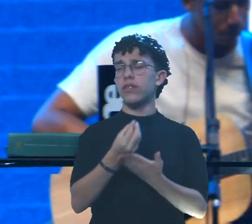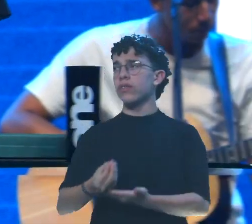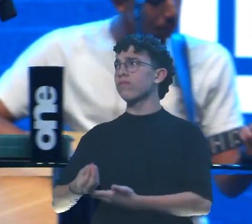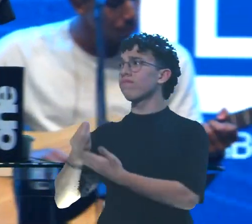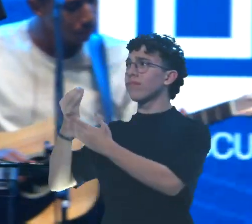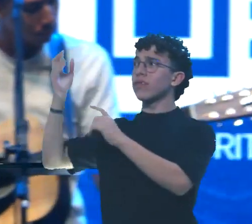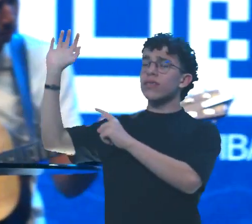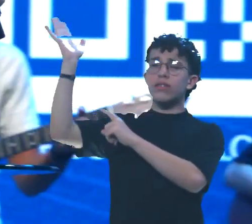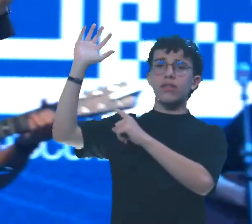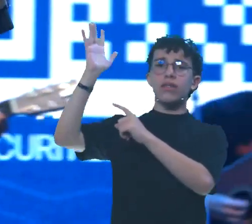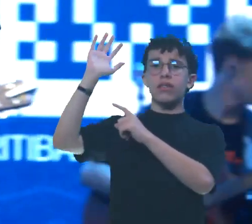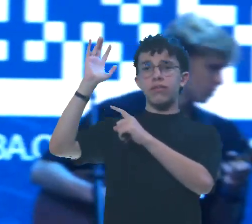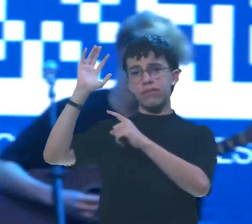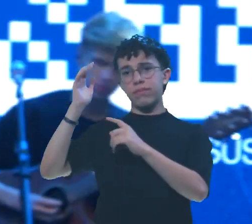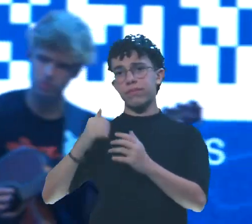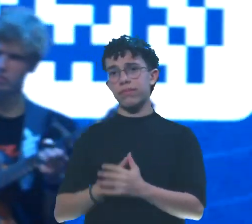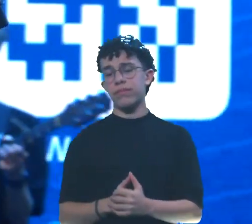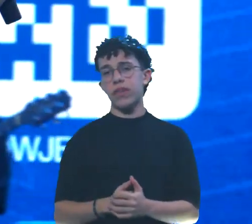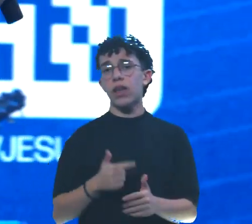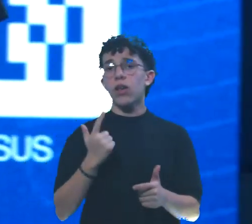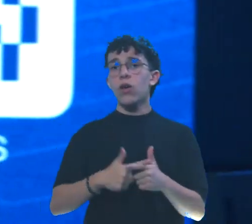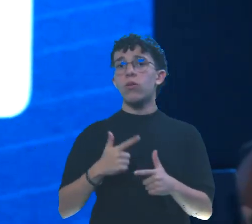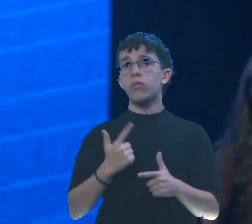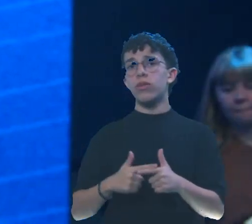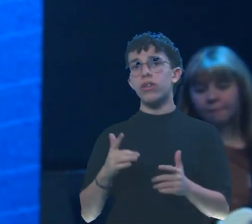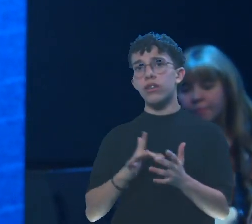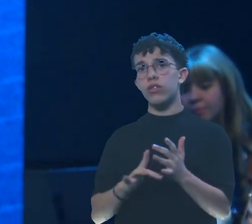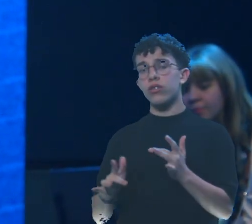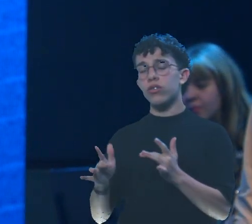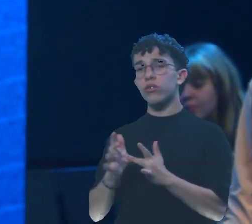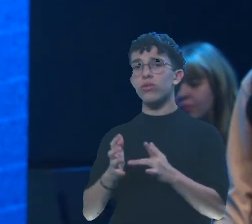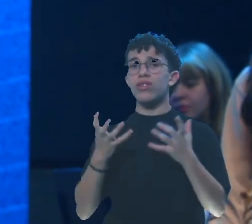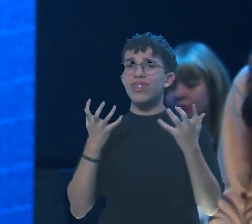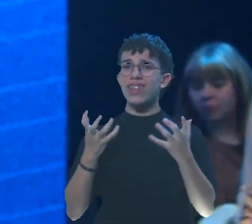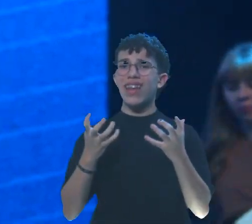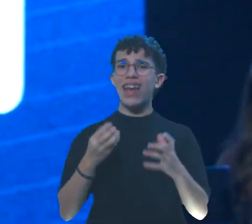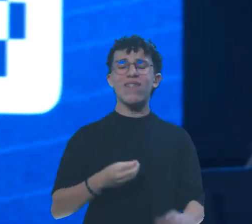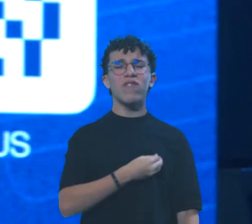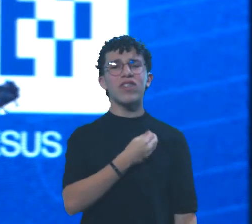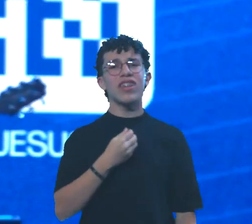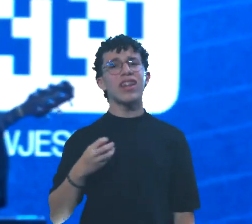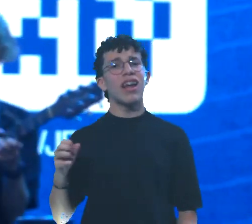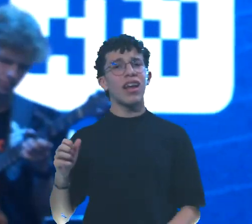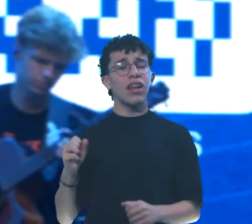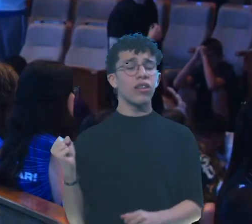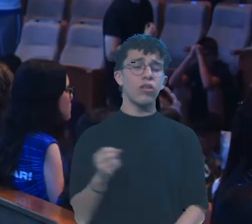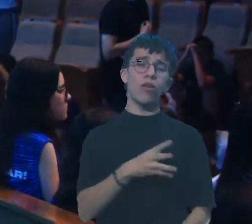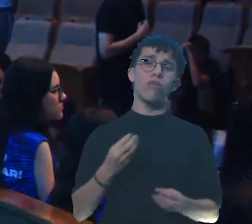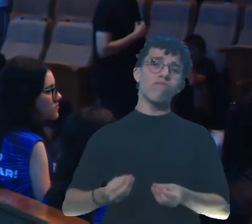Levanta sua mão onde você está, porque Jesus, Ele quer te dar uma vida nova.